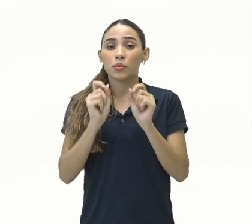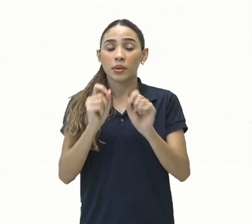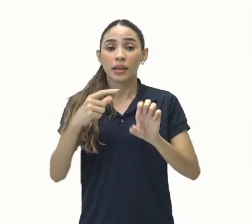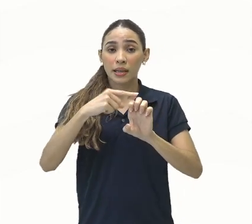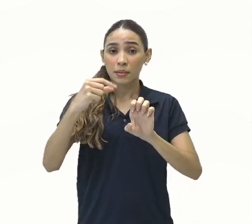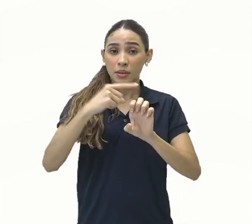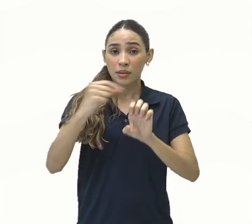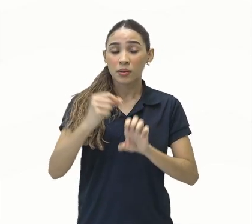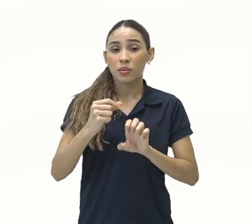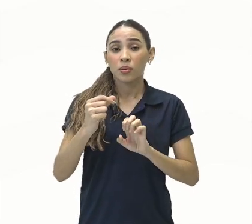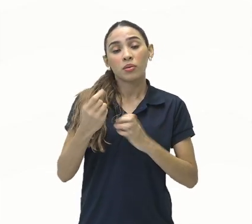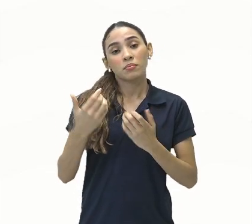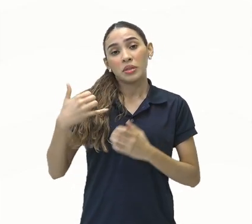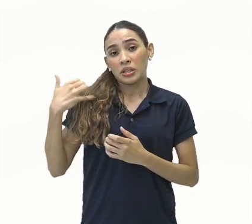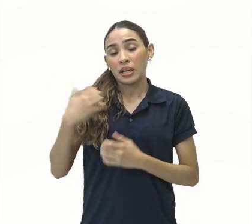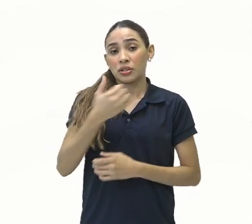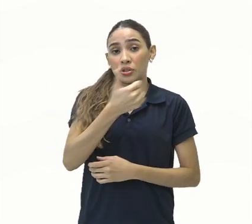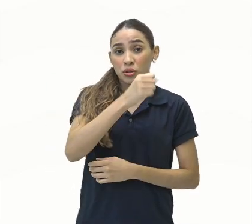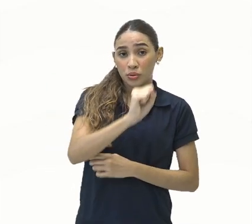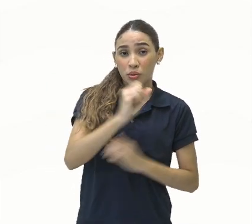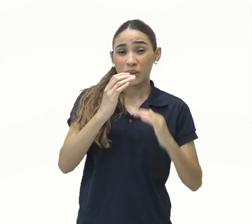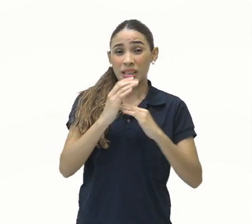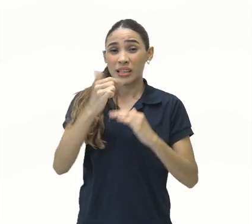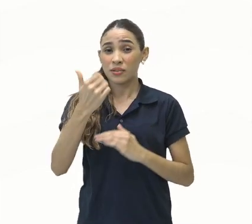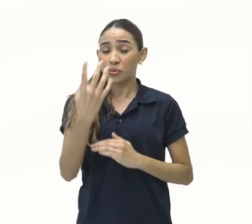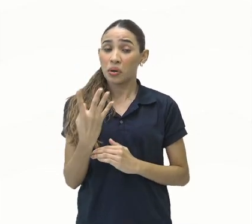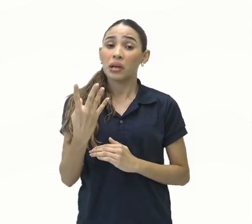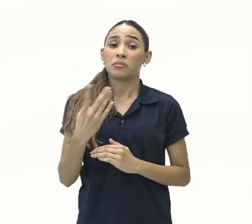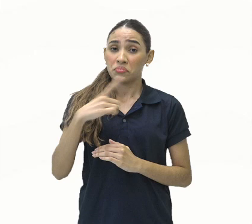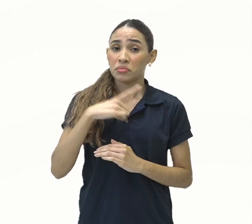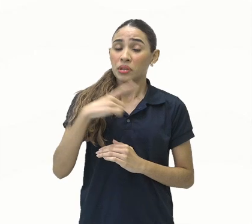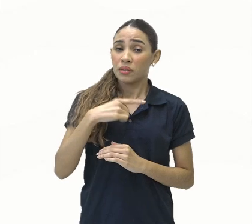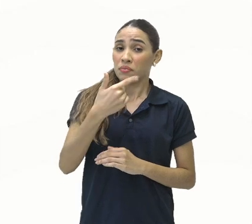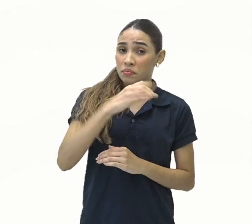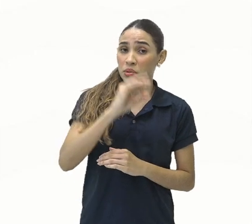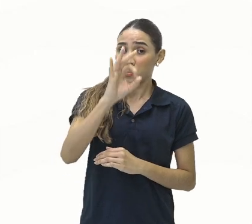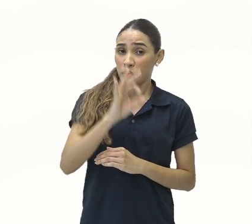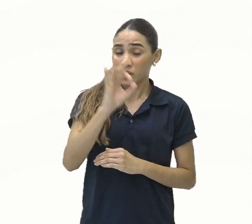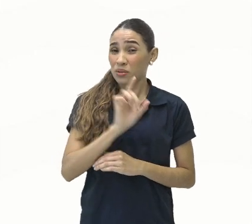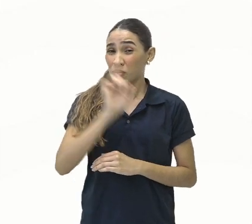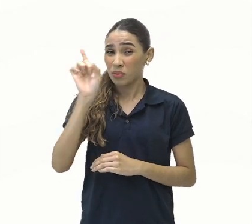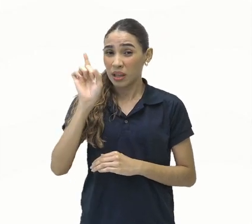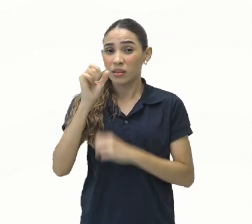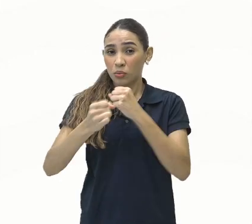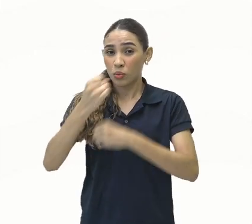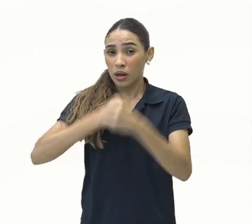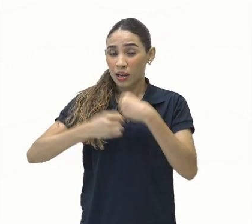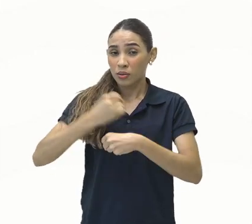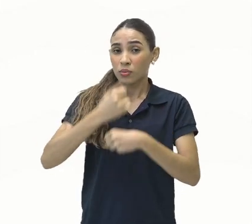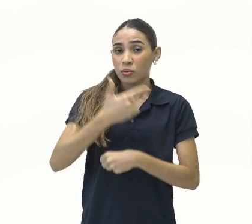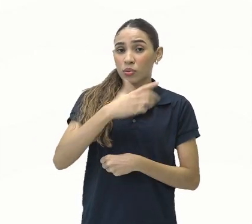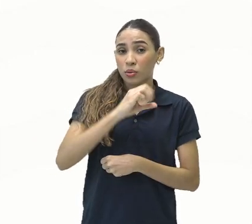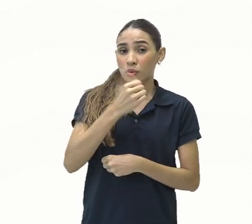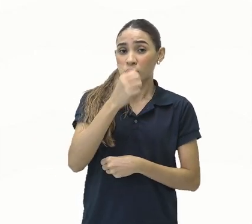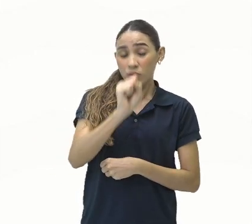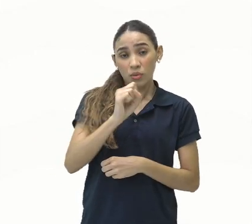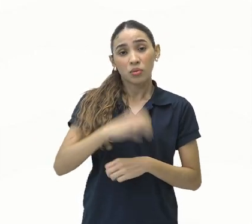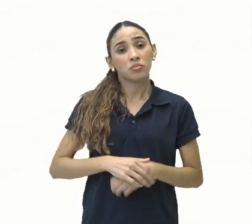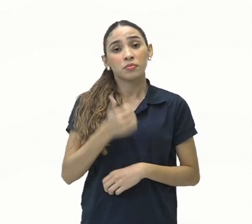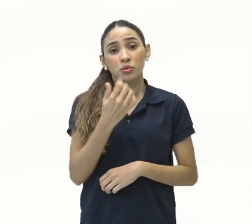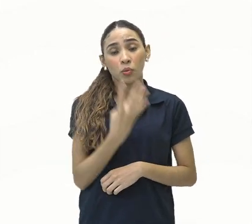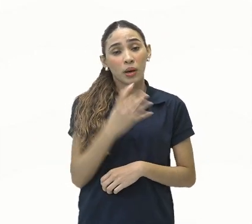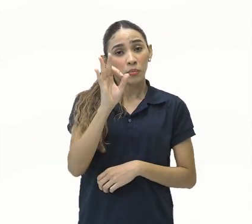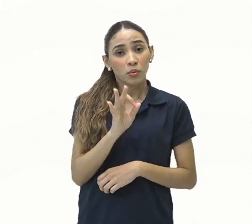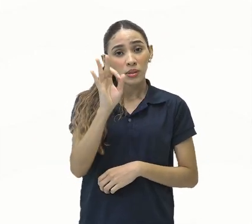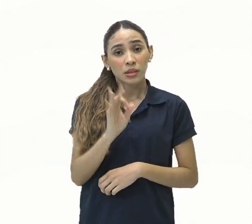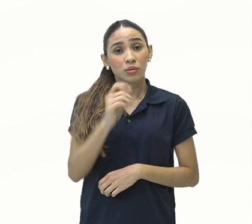empreendedores entre 18 e 24 anos aqui giravam em torno dos 20% lá em 2018, 24% lá em 2019,